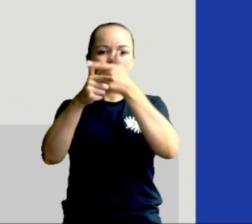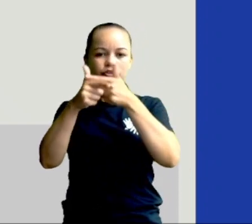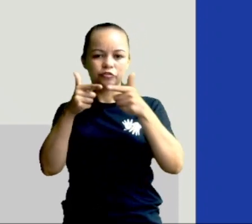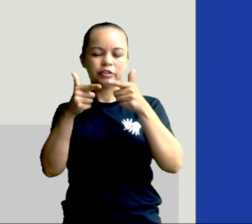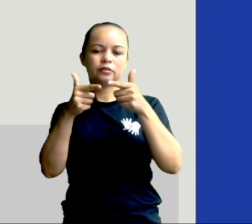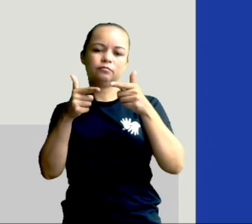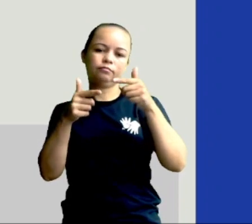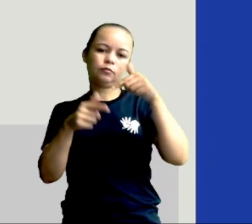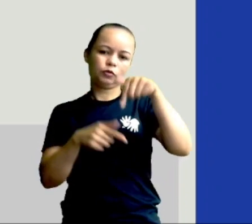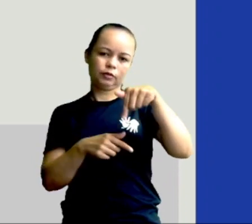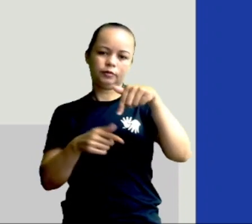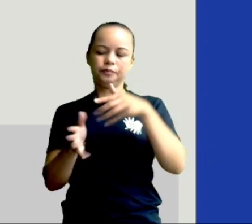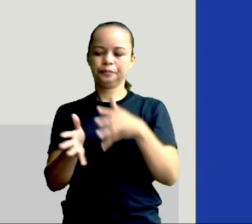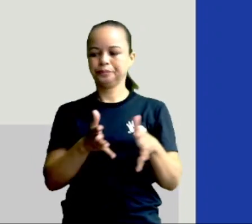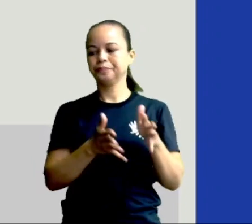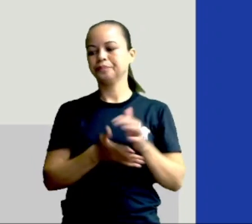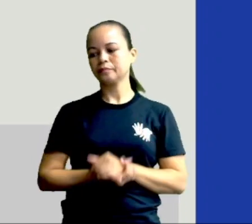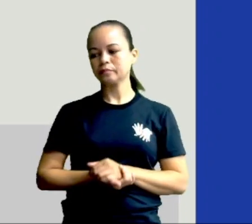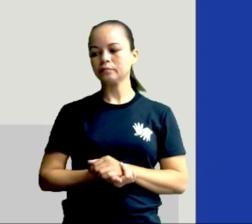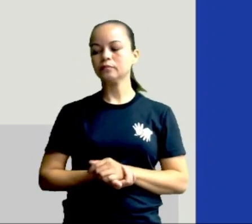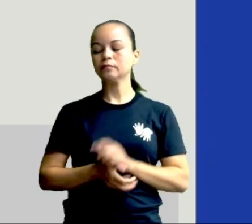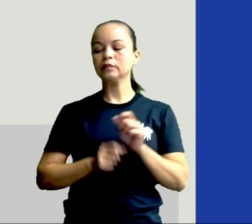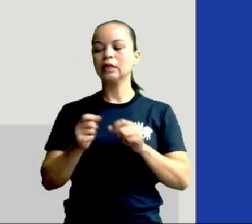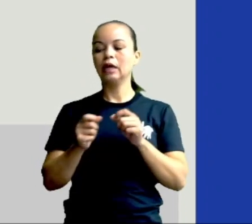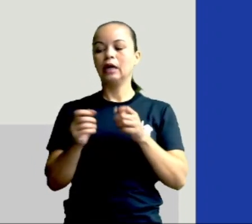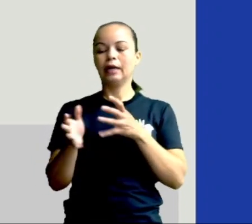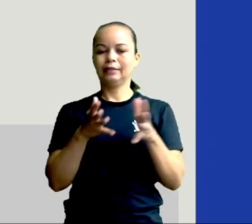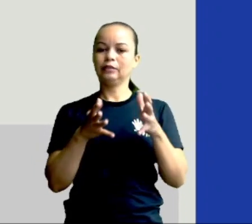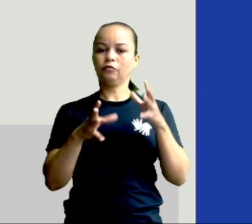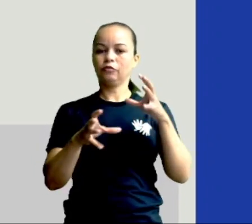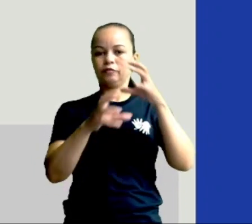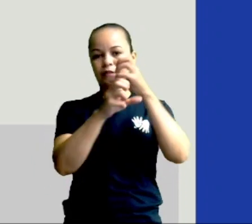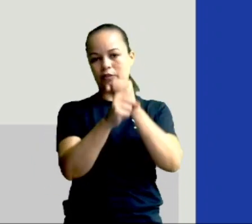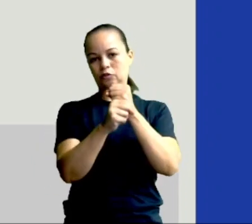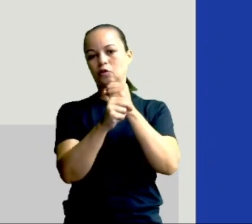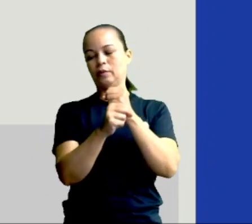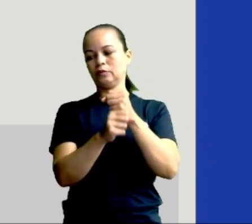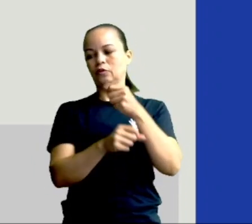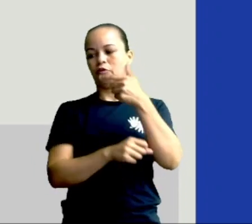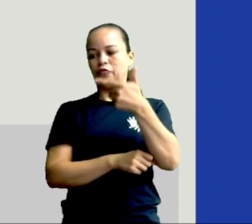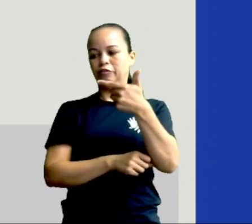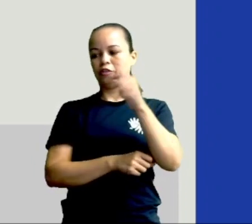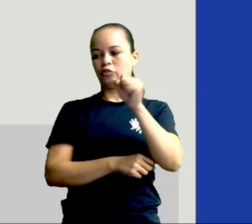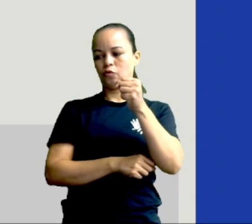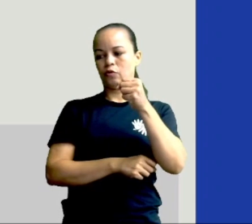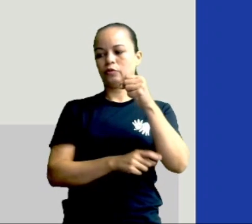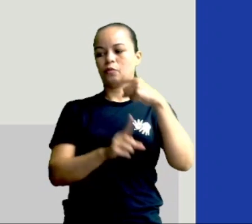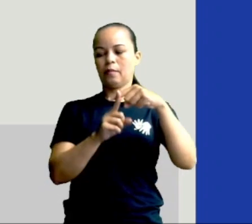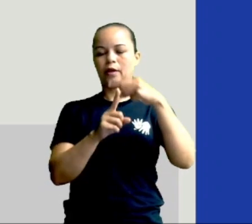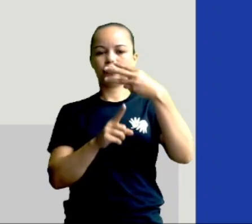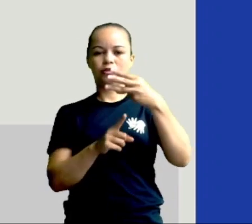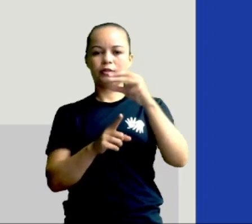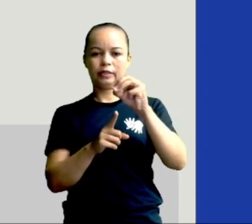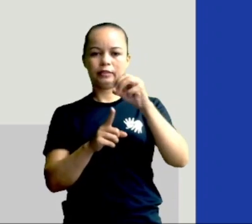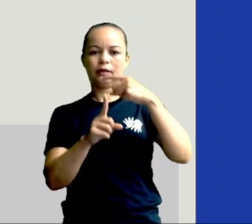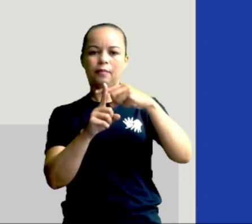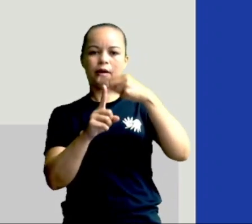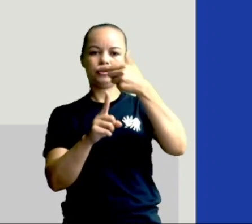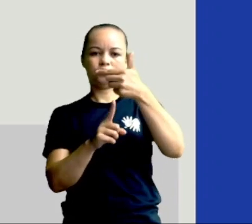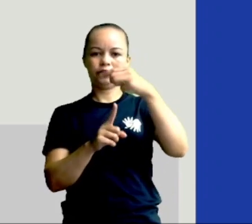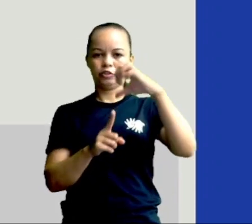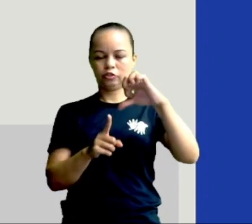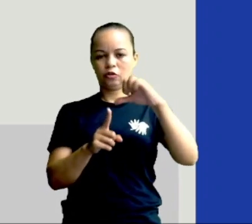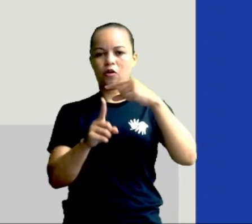x somatório, tá? Esse tracinho em cima indica que eu estou fazendo somatório. Então, 28 mais 30, mais